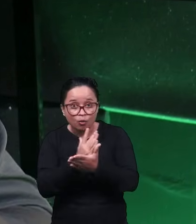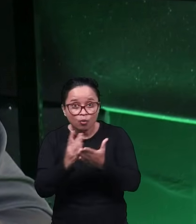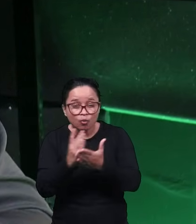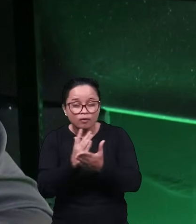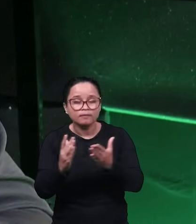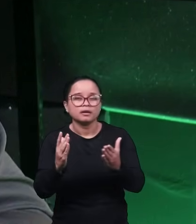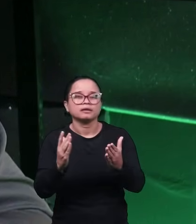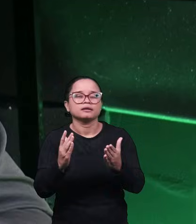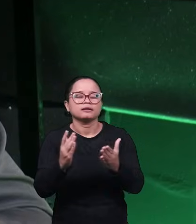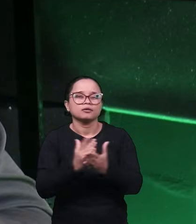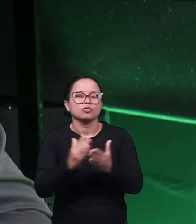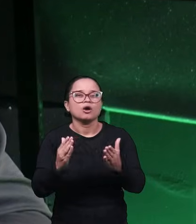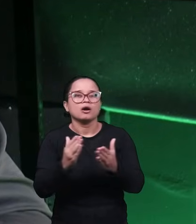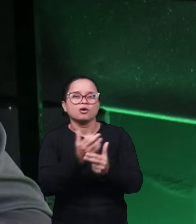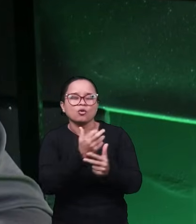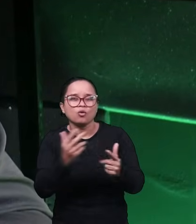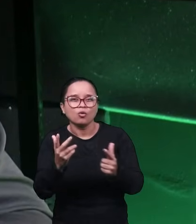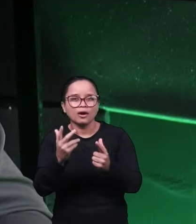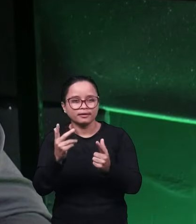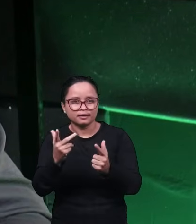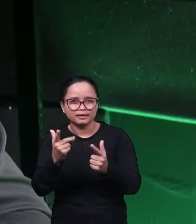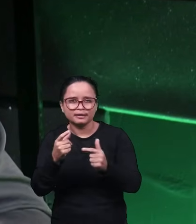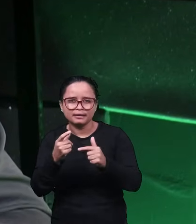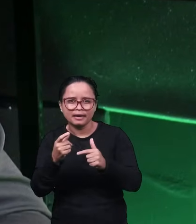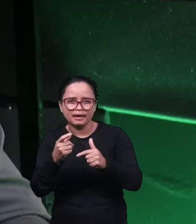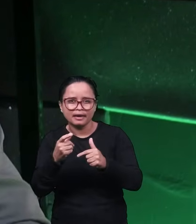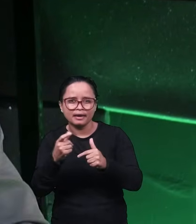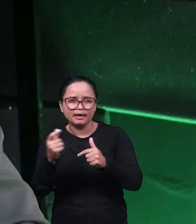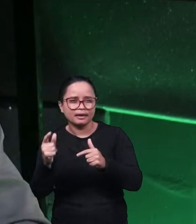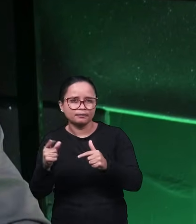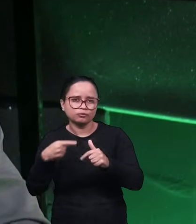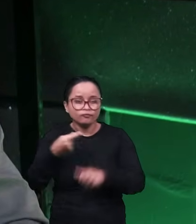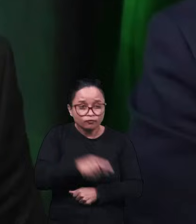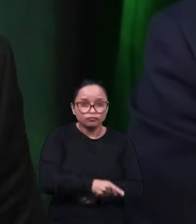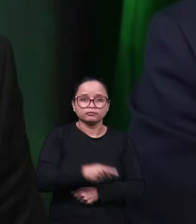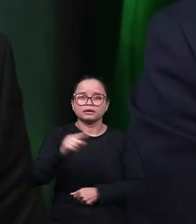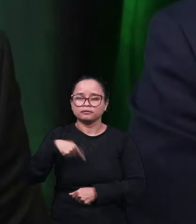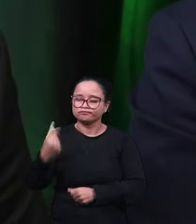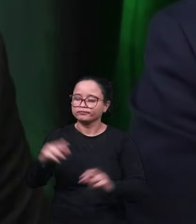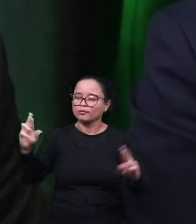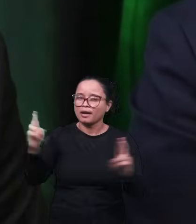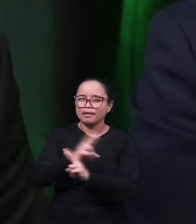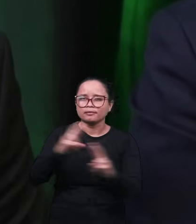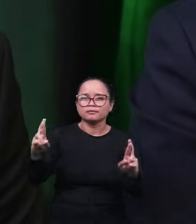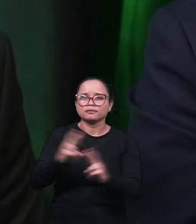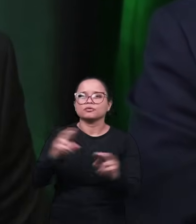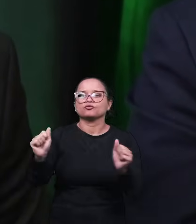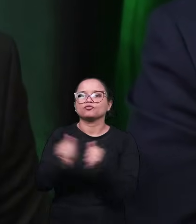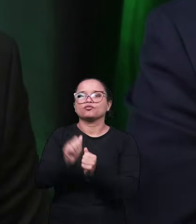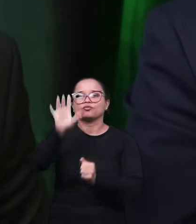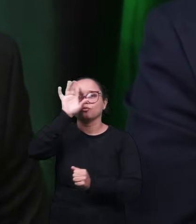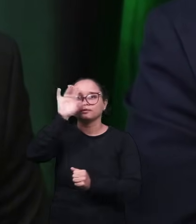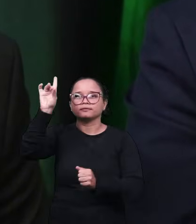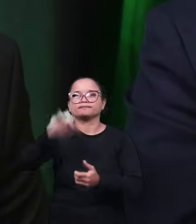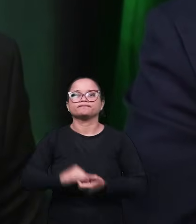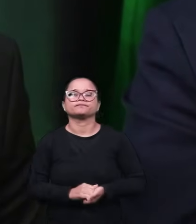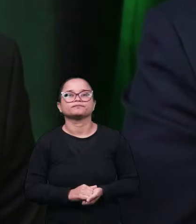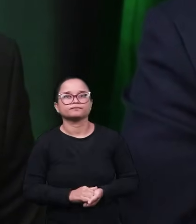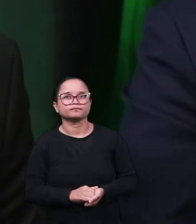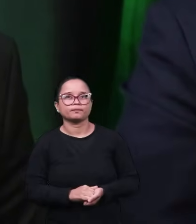projeto profético para a nossa vida como salvação, como esse relacionamento com Deus. Sim. Esse momento, pastor